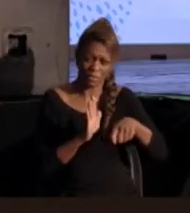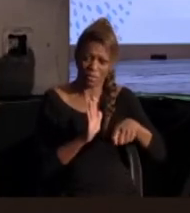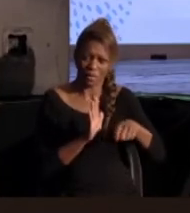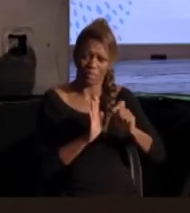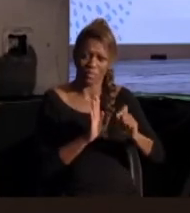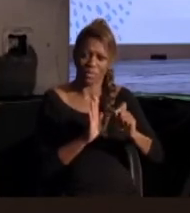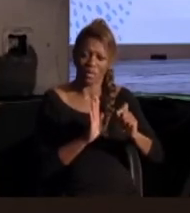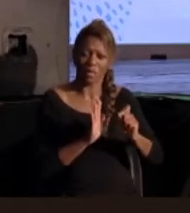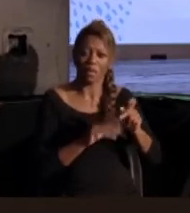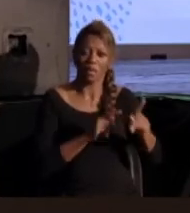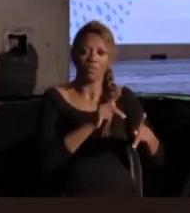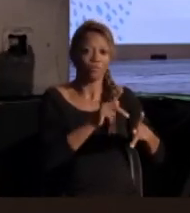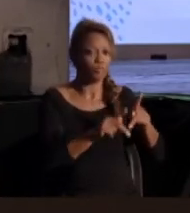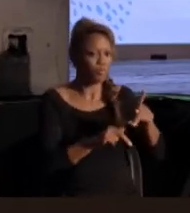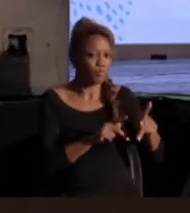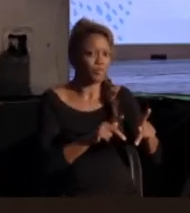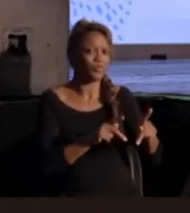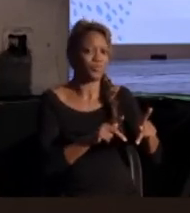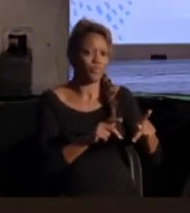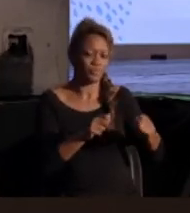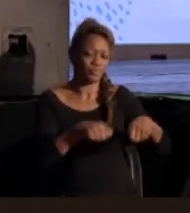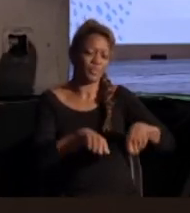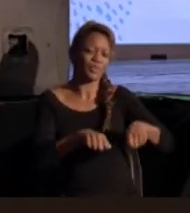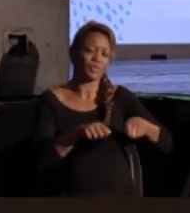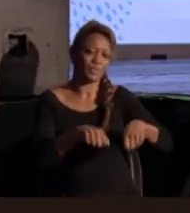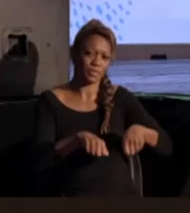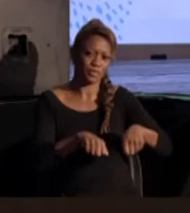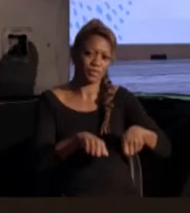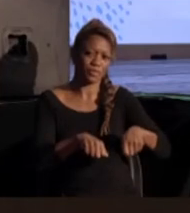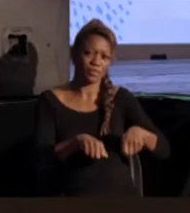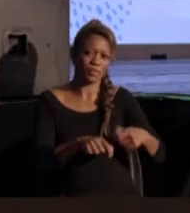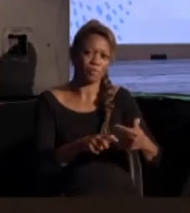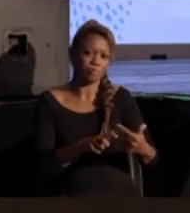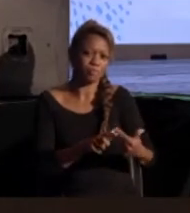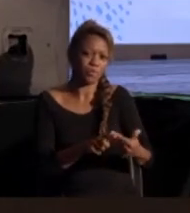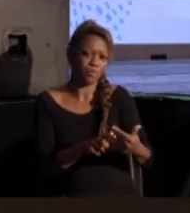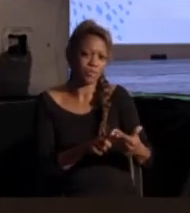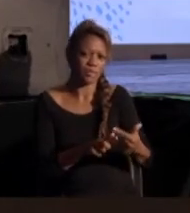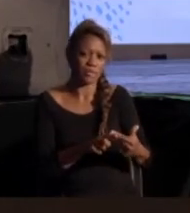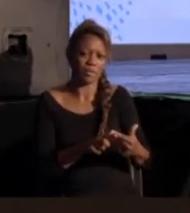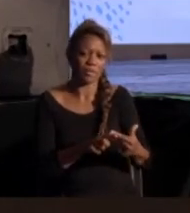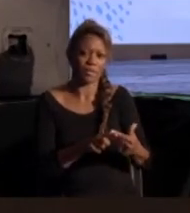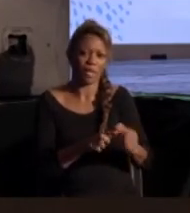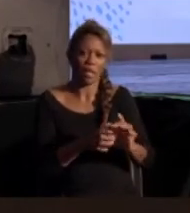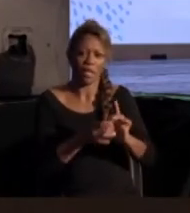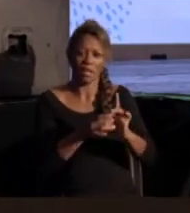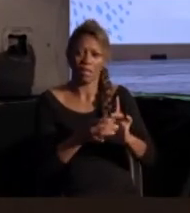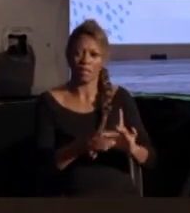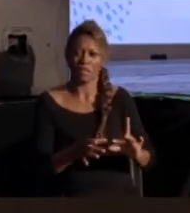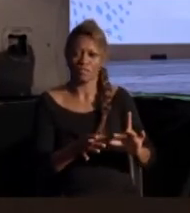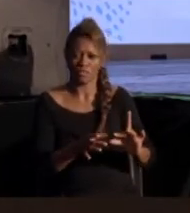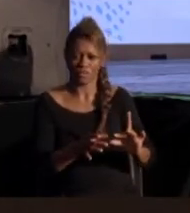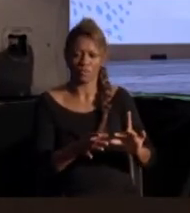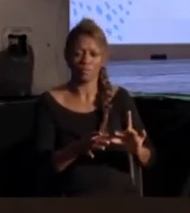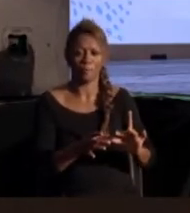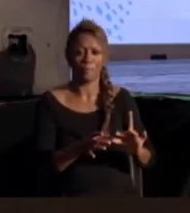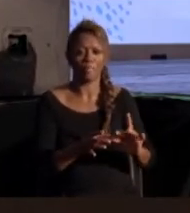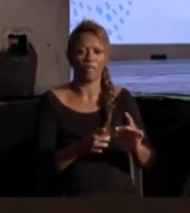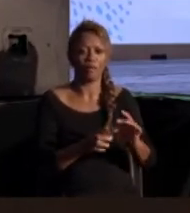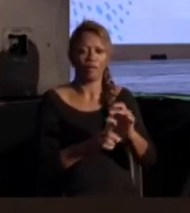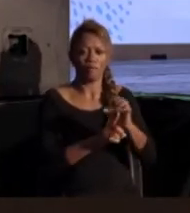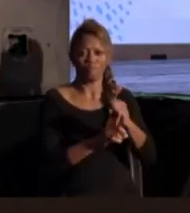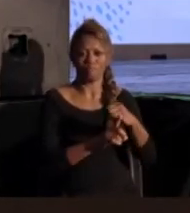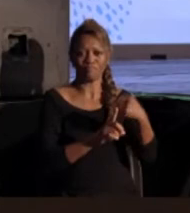a democracia. É que a autonomia a gente impede esse caráter do assistencialismo ou